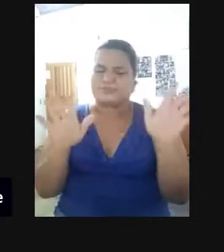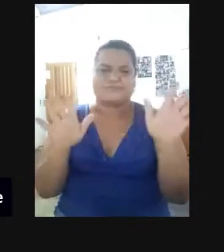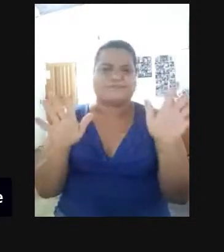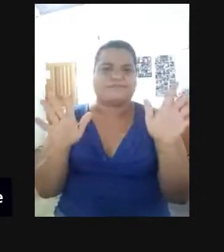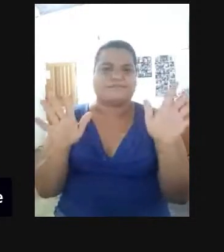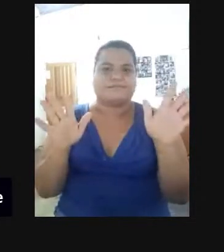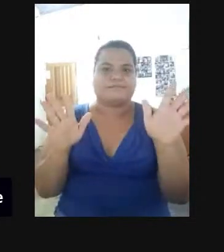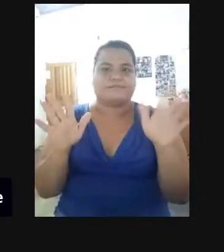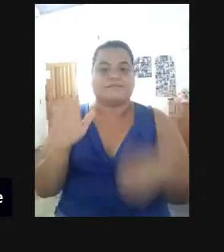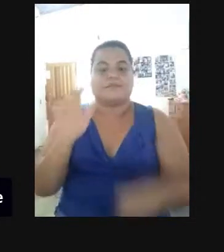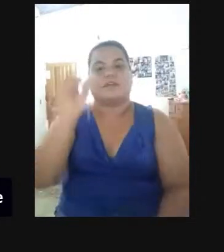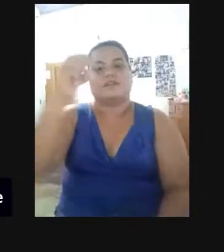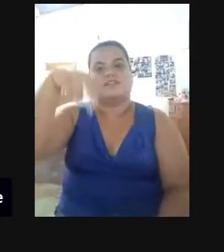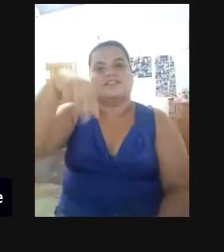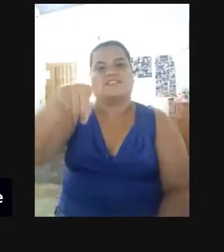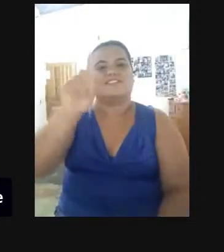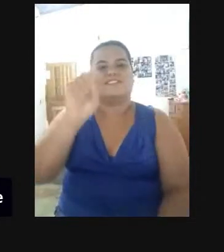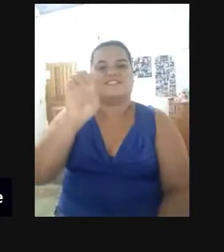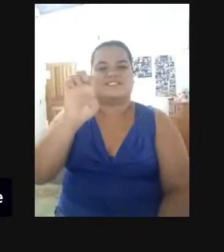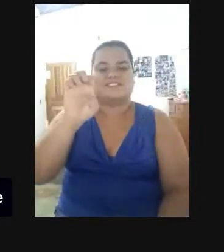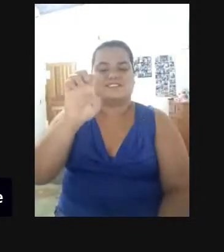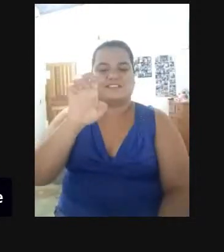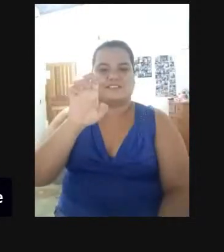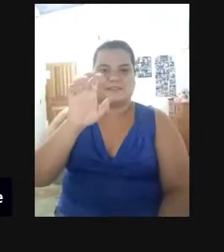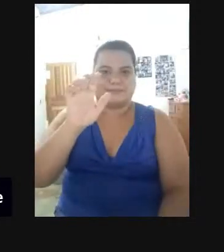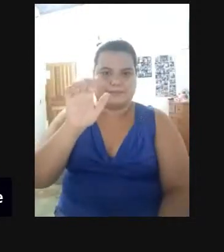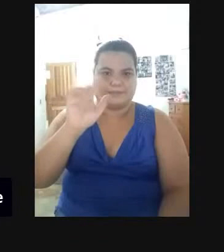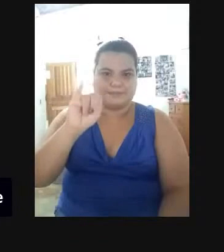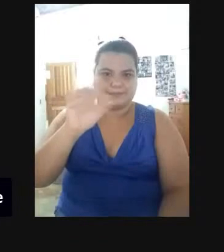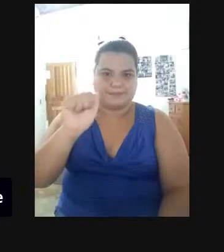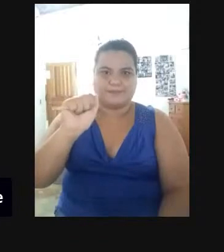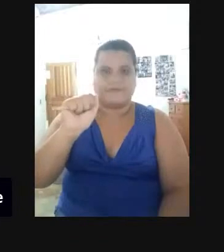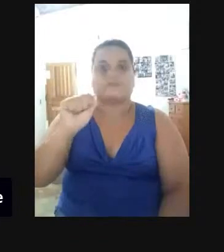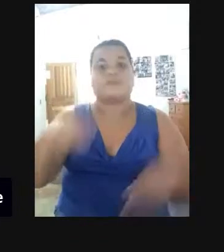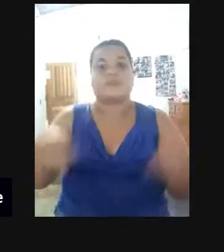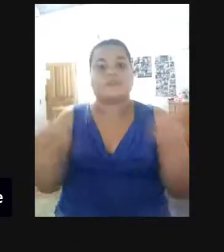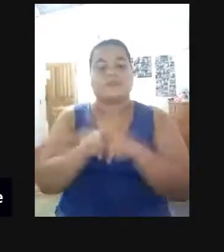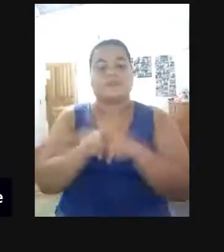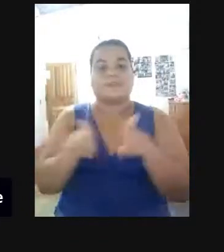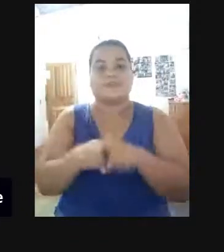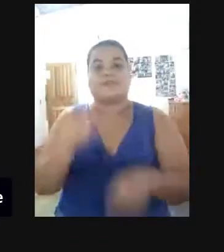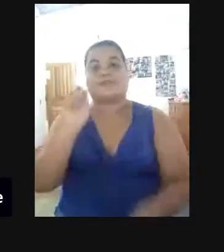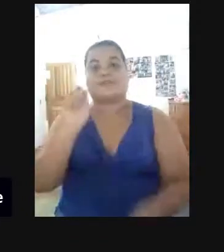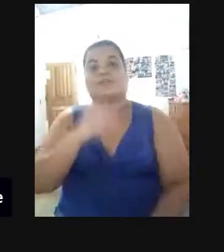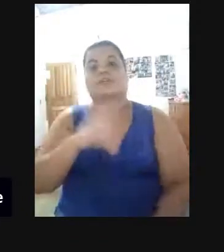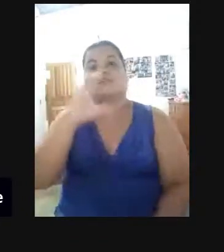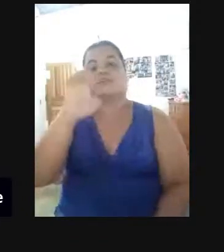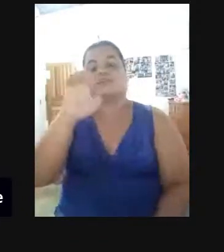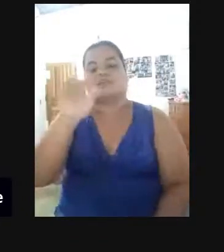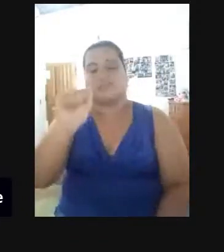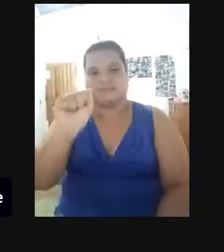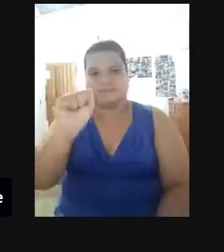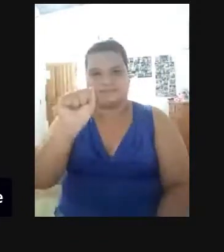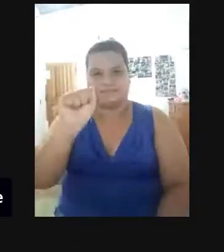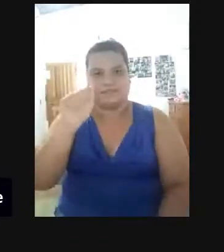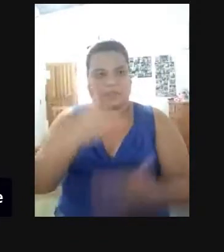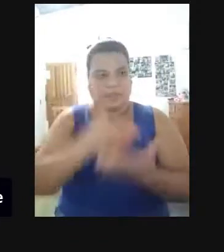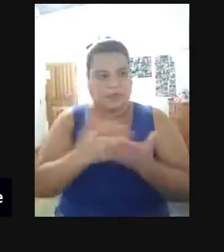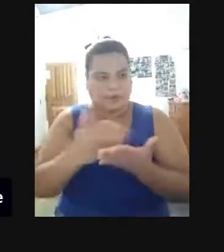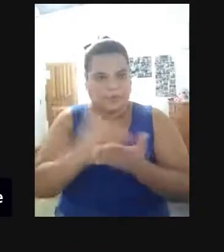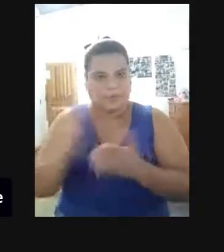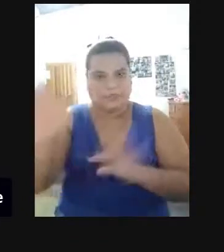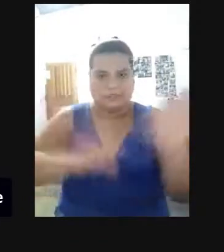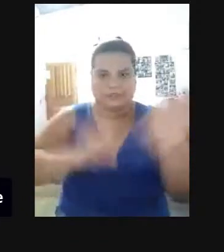nossa secretária, e especialmente ao CA, que foi quem deu o pontapé inicial para que esse